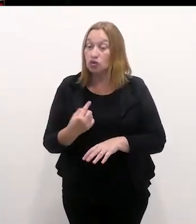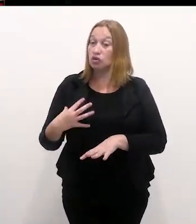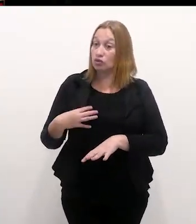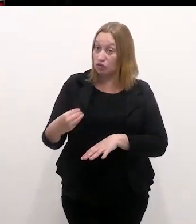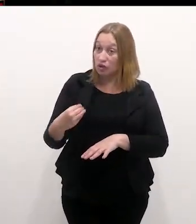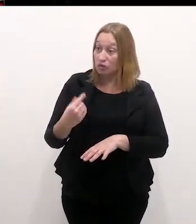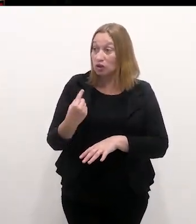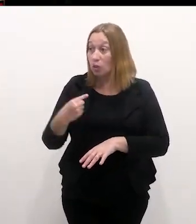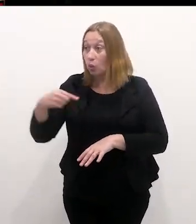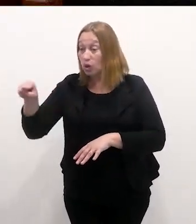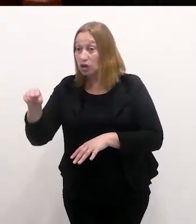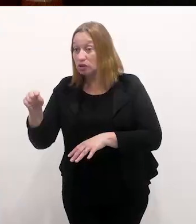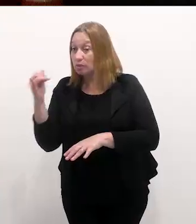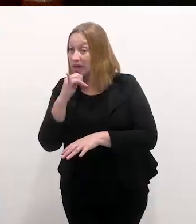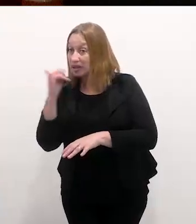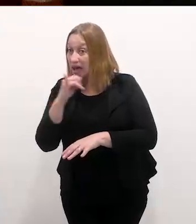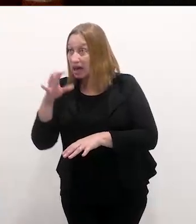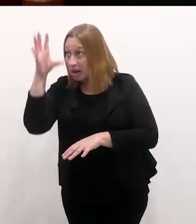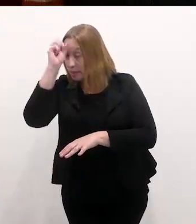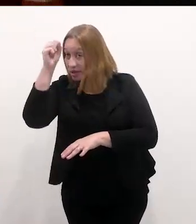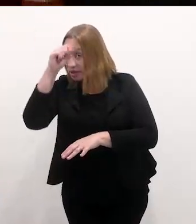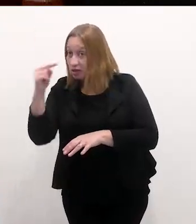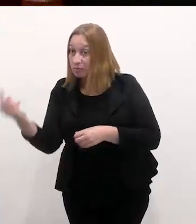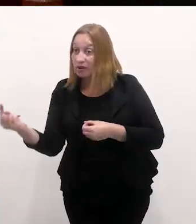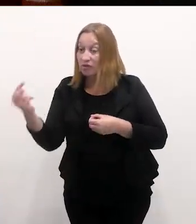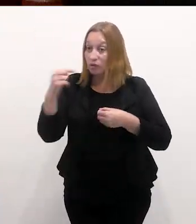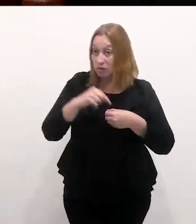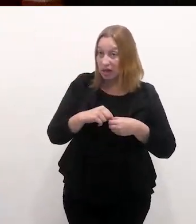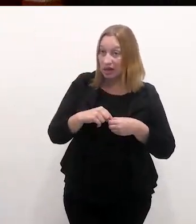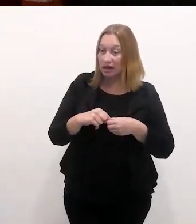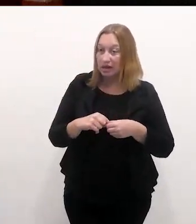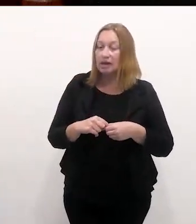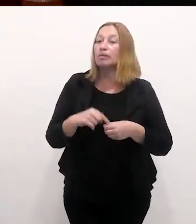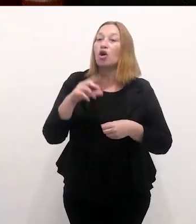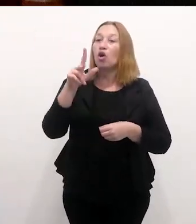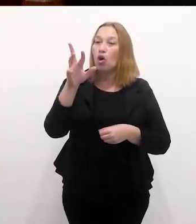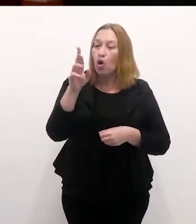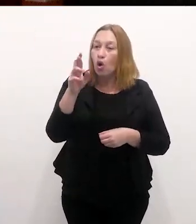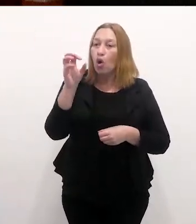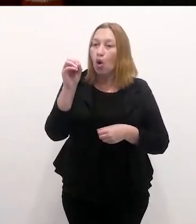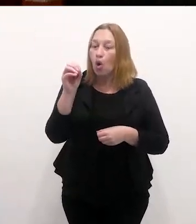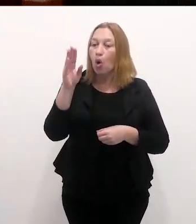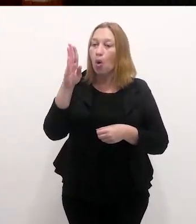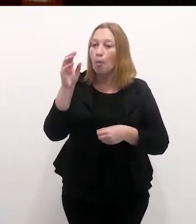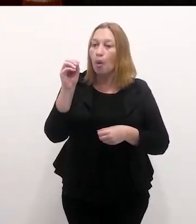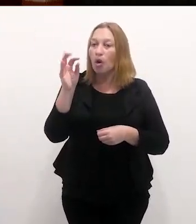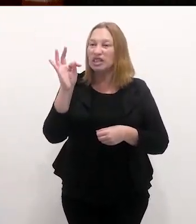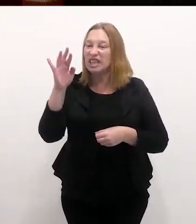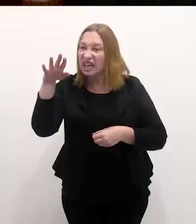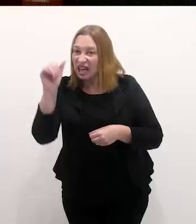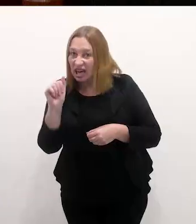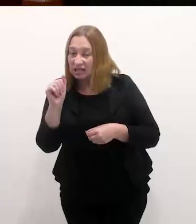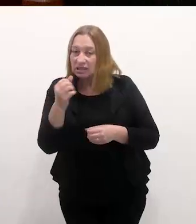nossos filhos estão indo para a Itália e os italianos vindo para nossas colônias para colocar, por exemplo, robótica